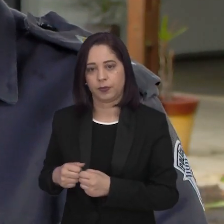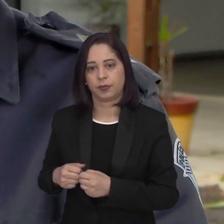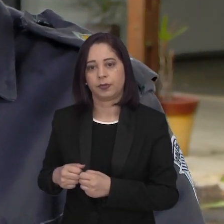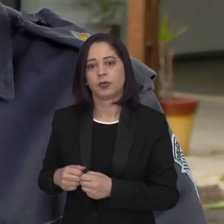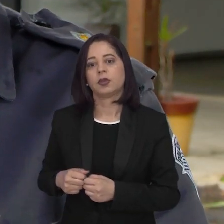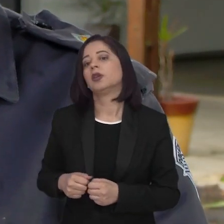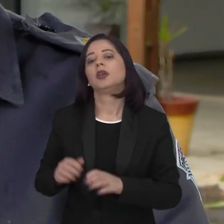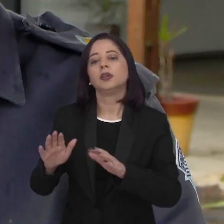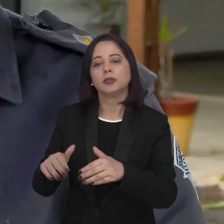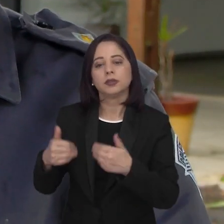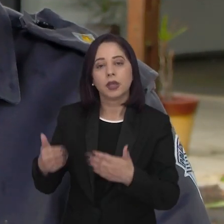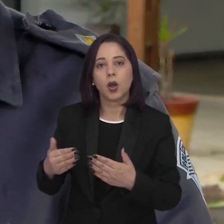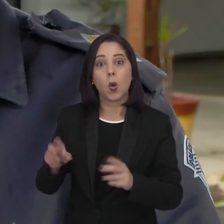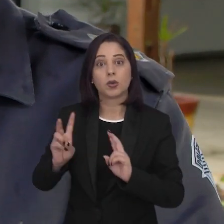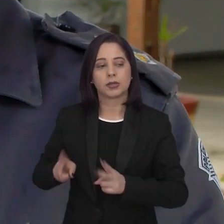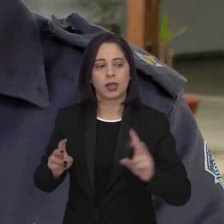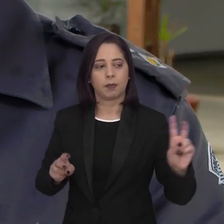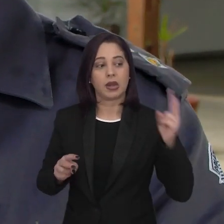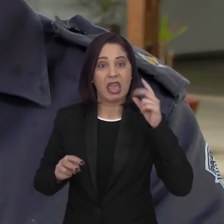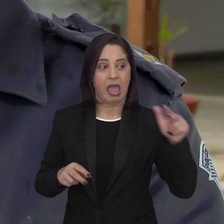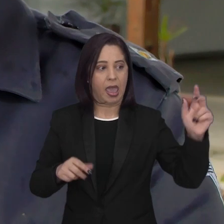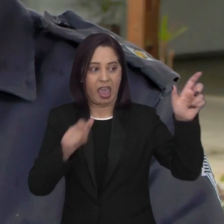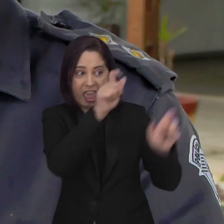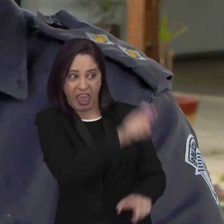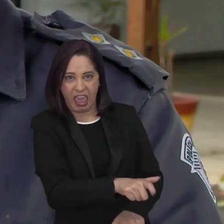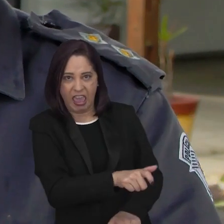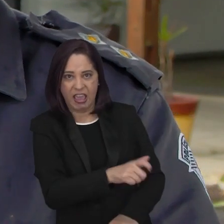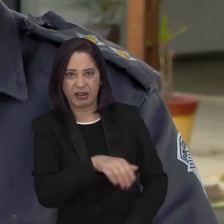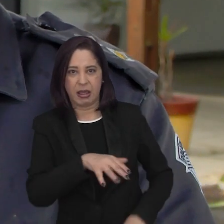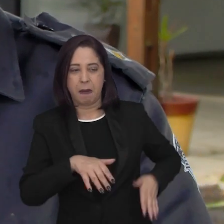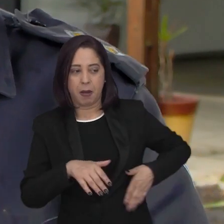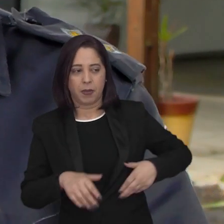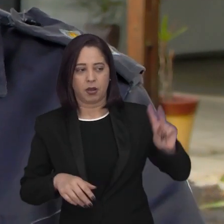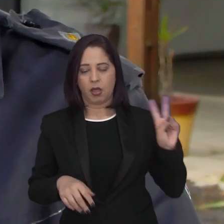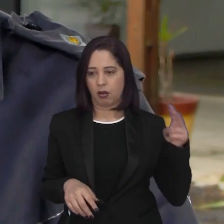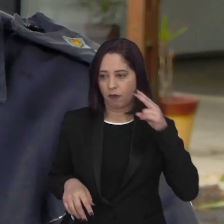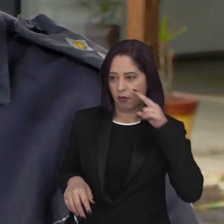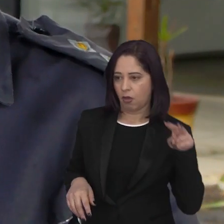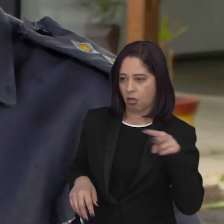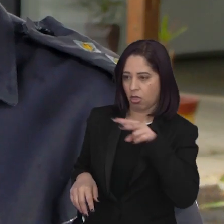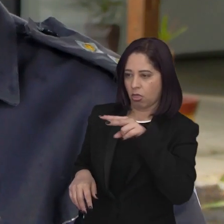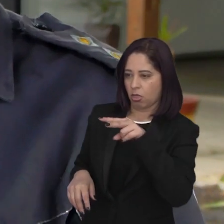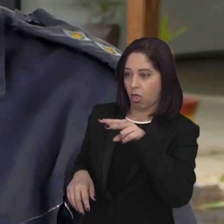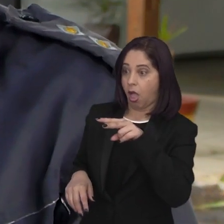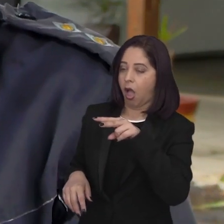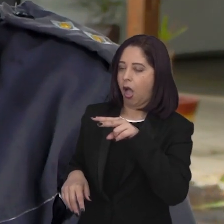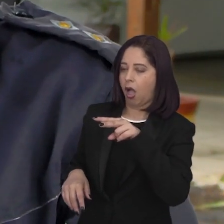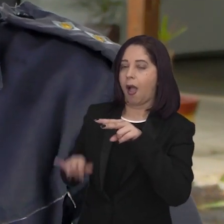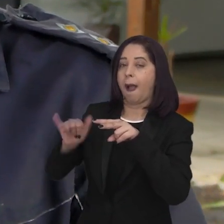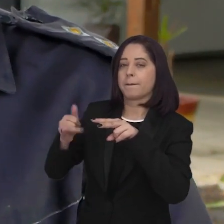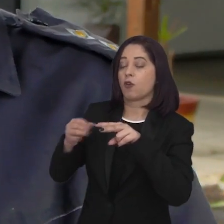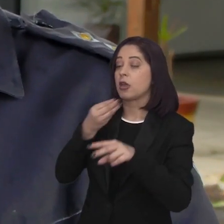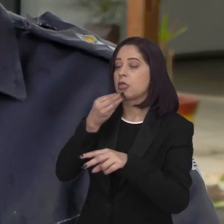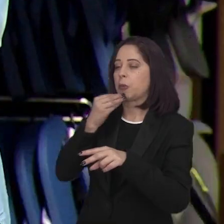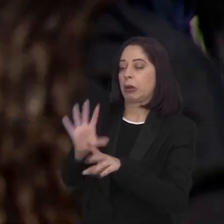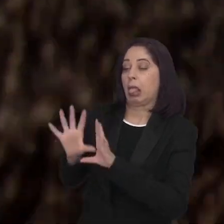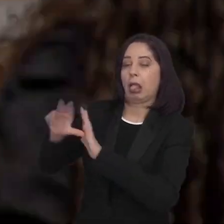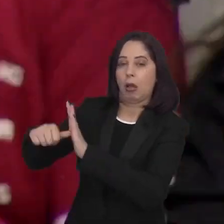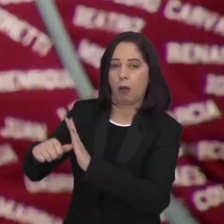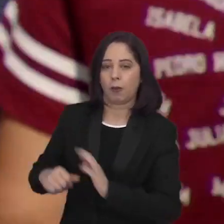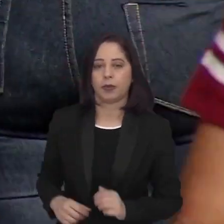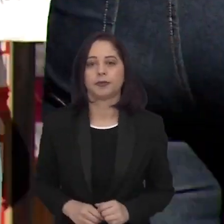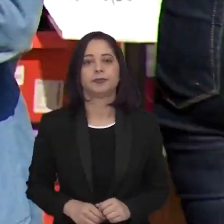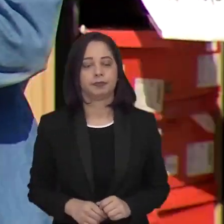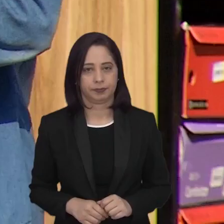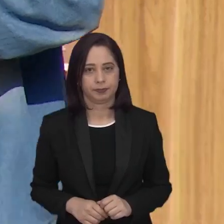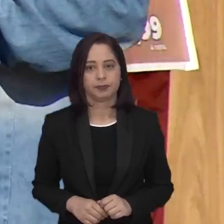análise de possibilidade, de ocasião. Então o ladrão, se ele vê alguém desatento com o aparelho celular, torna-se um alvo em potencial. Mesmo